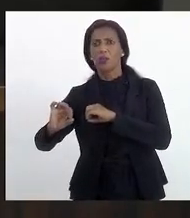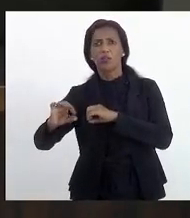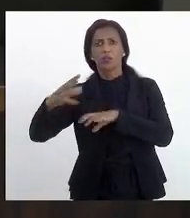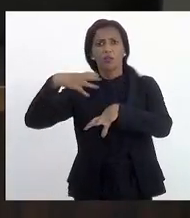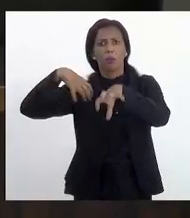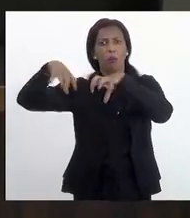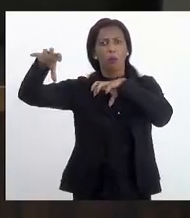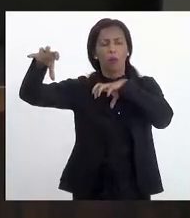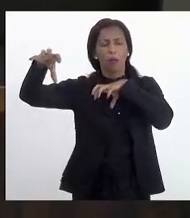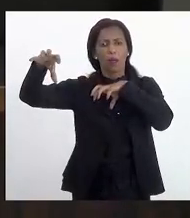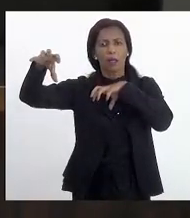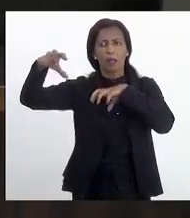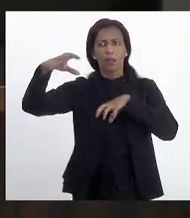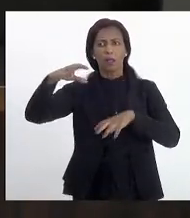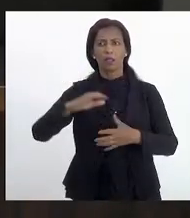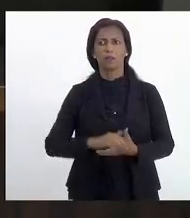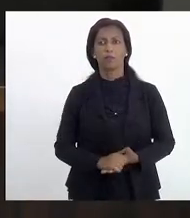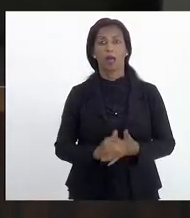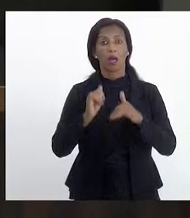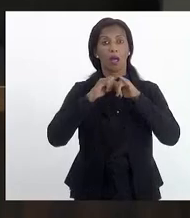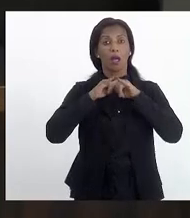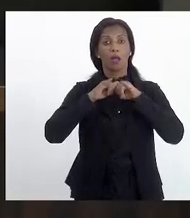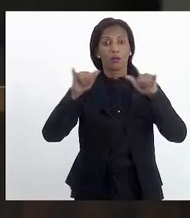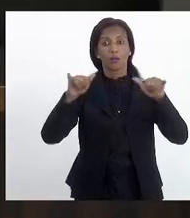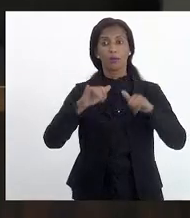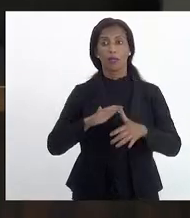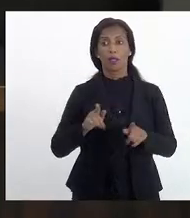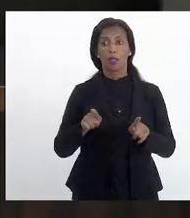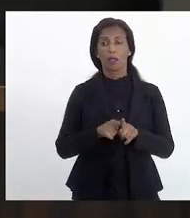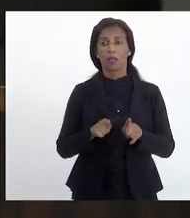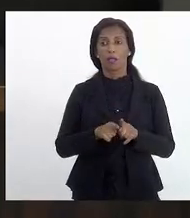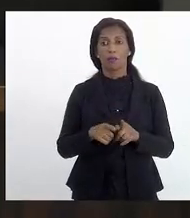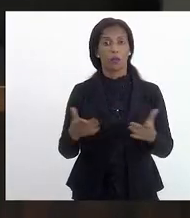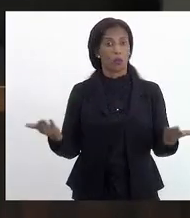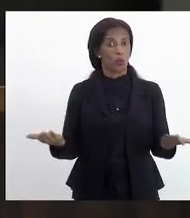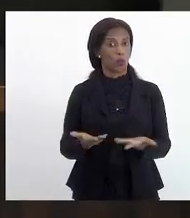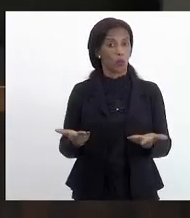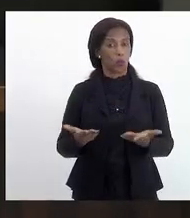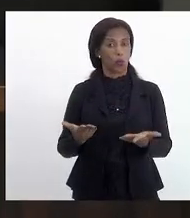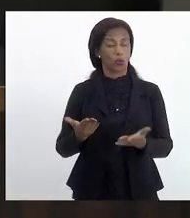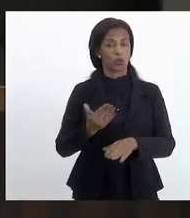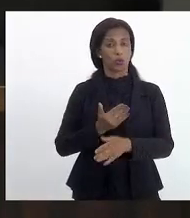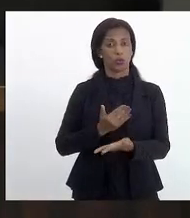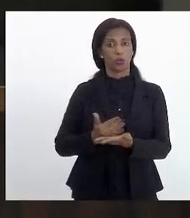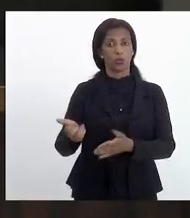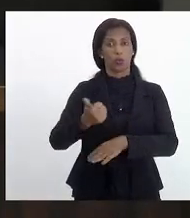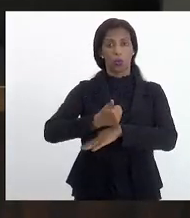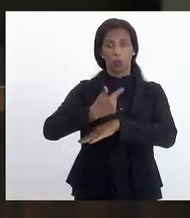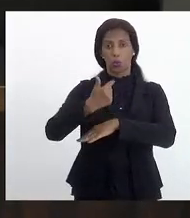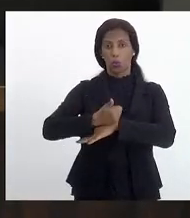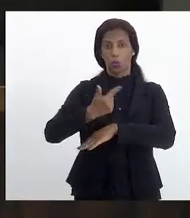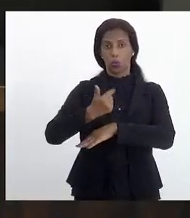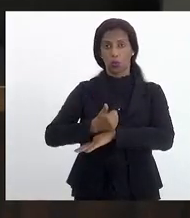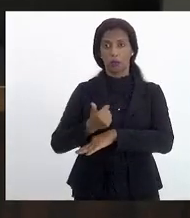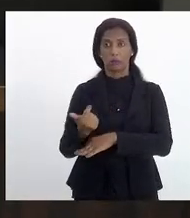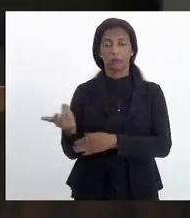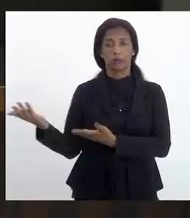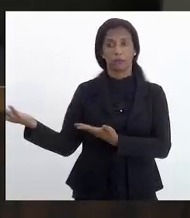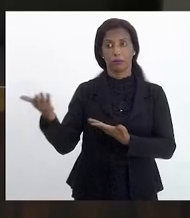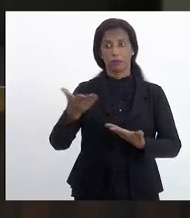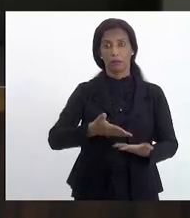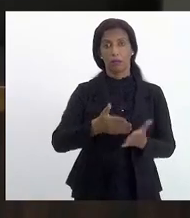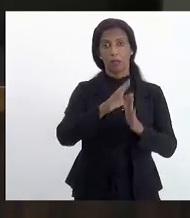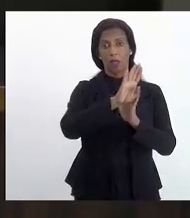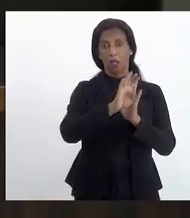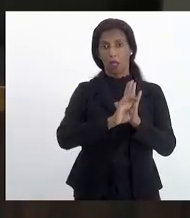online. Mas anunciar outra, que hoje, a partir das 12 horas, mais uma vez, estaremos recebendo